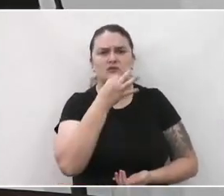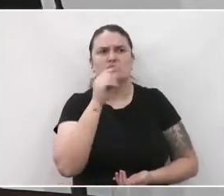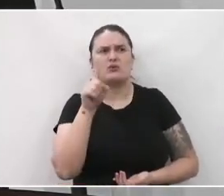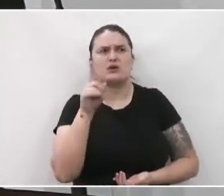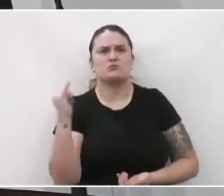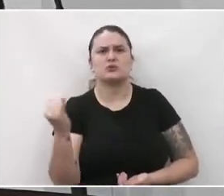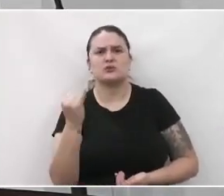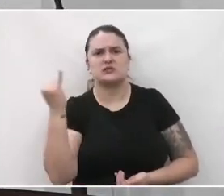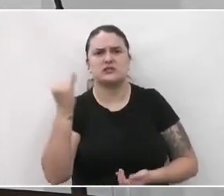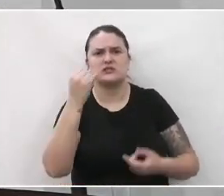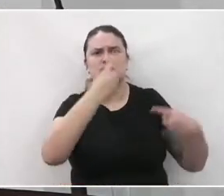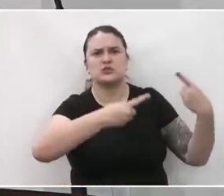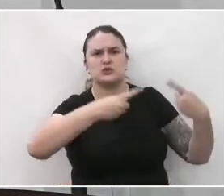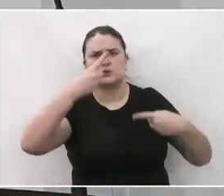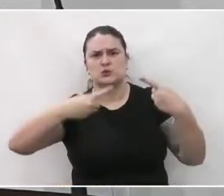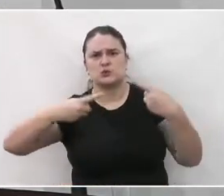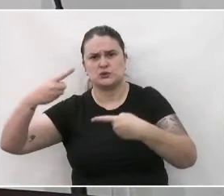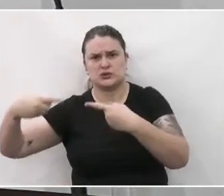nós discutirmos.